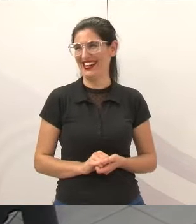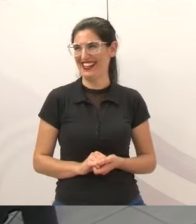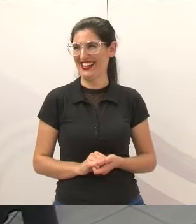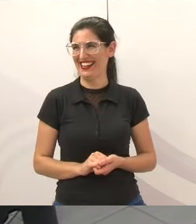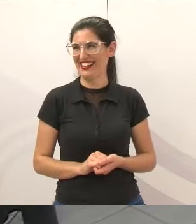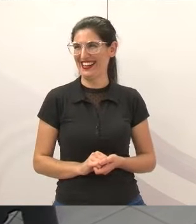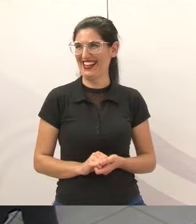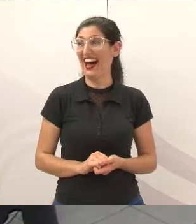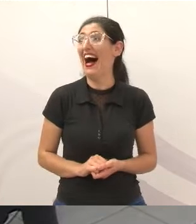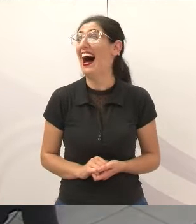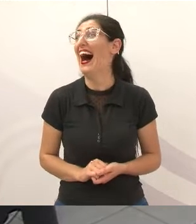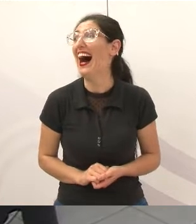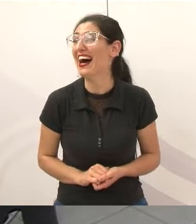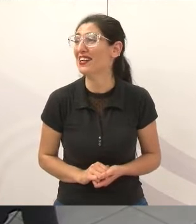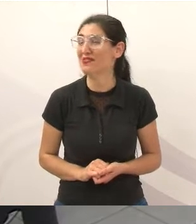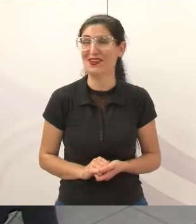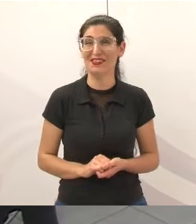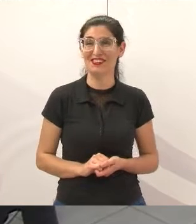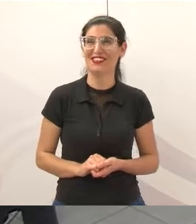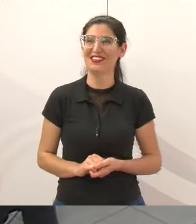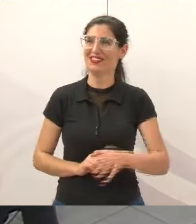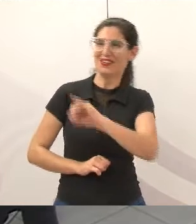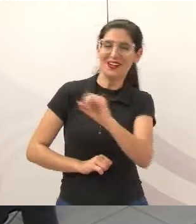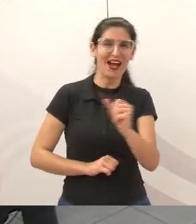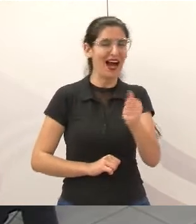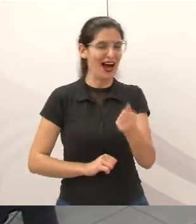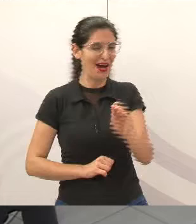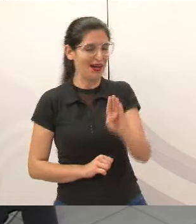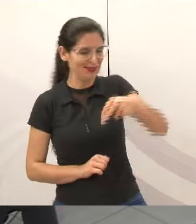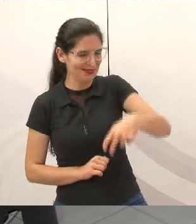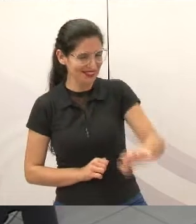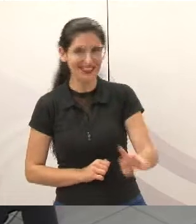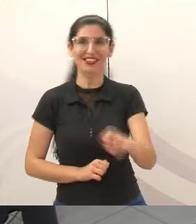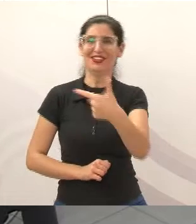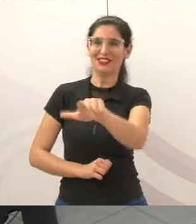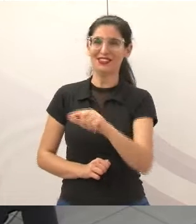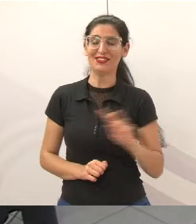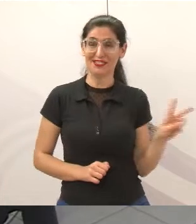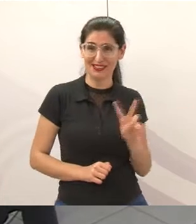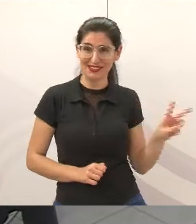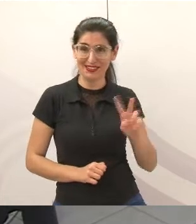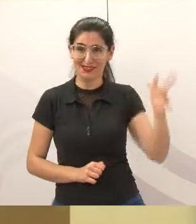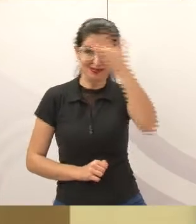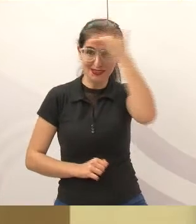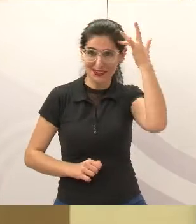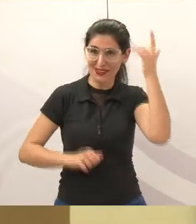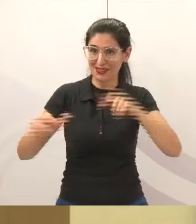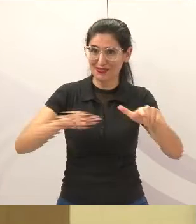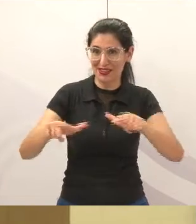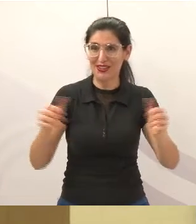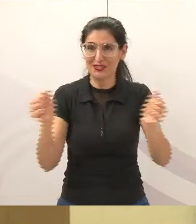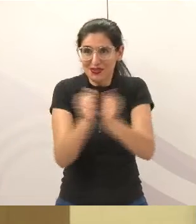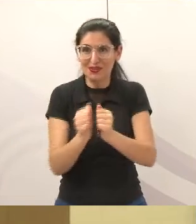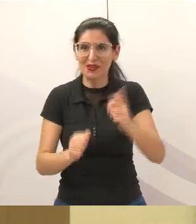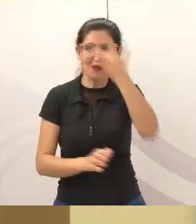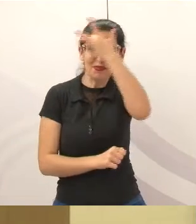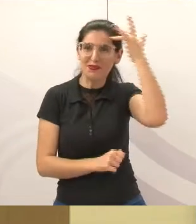Ilustre presidente da Casa, Abra de Madureira, mesa, nobres vereadores, assessoria e ao munícipe que está